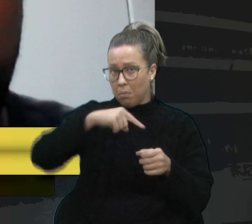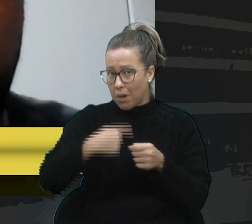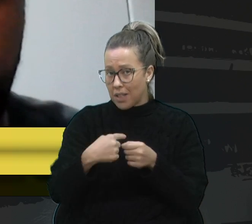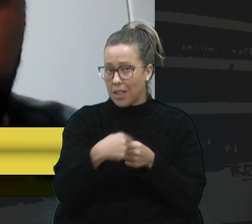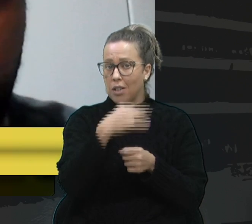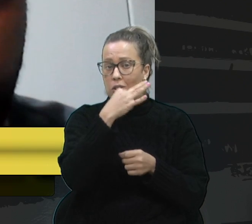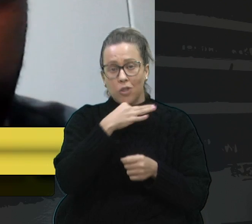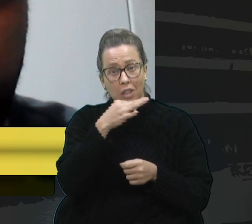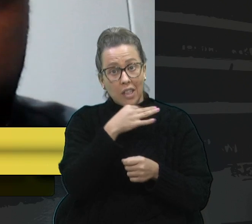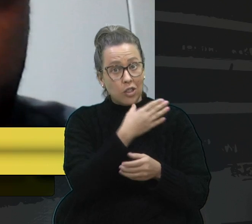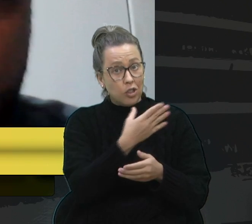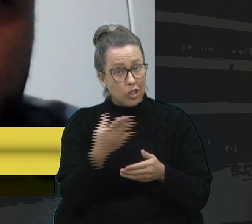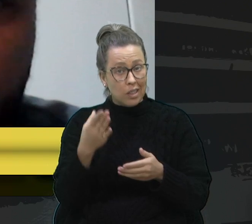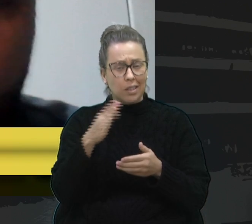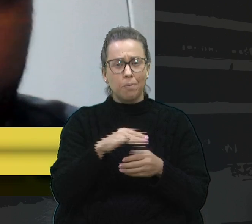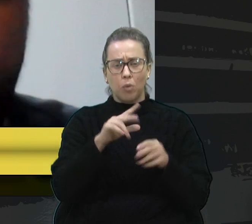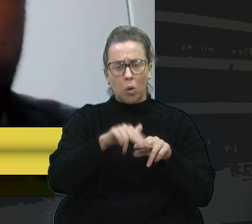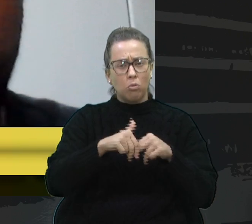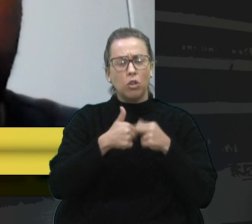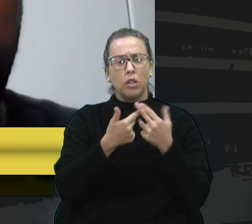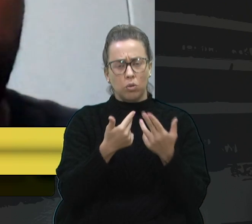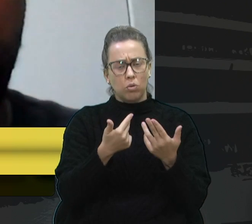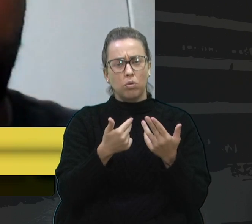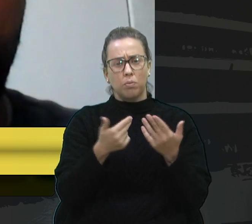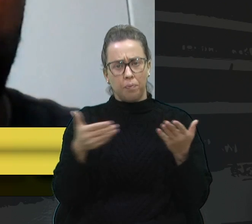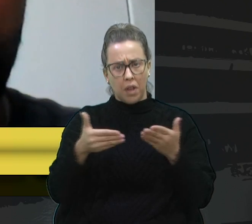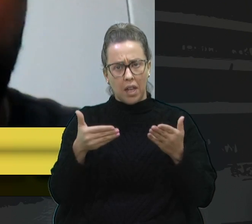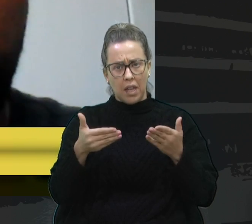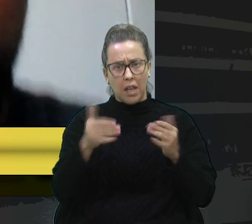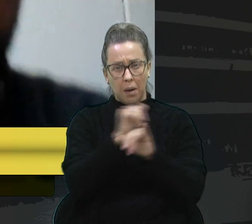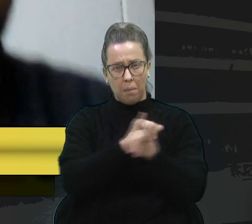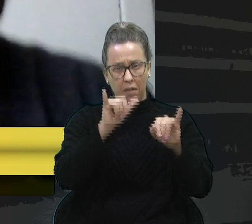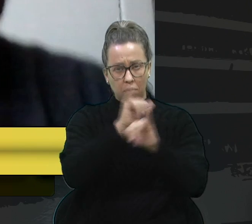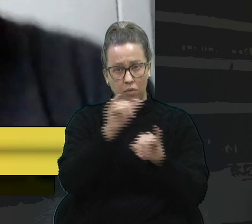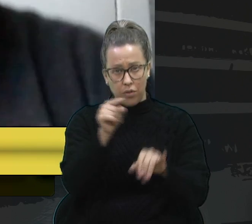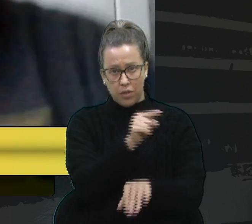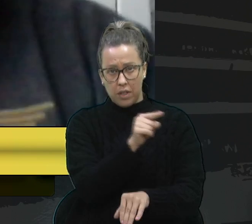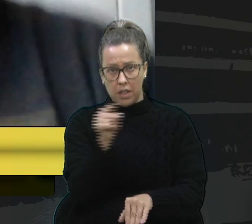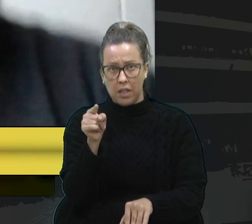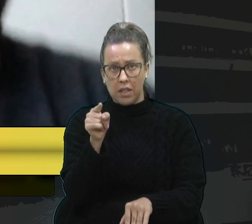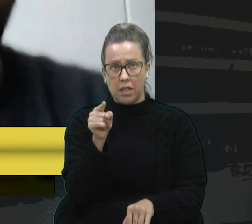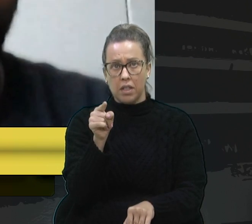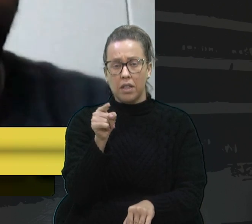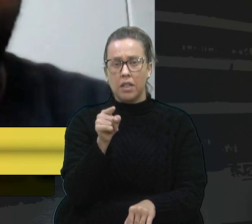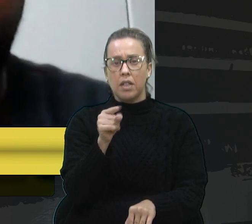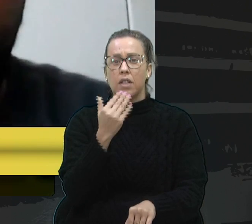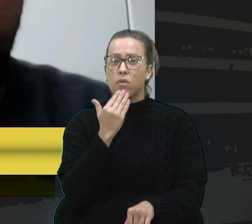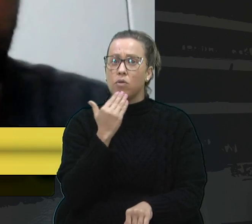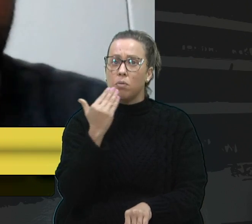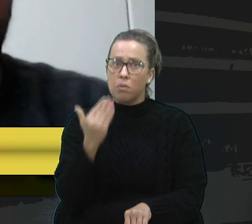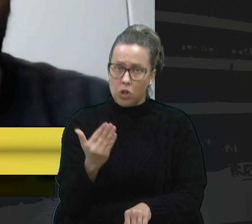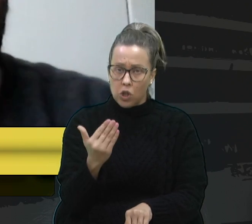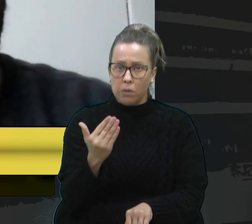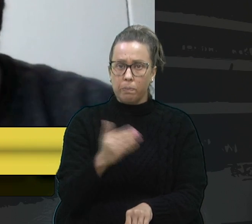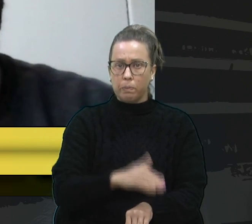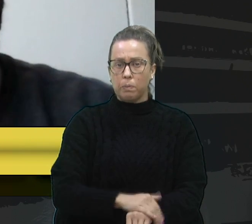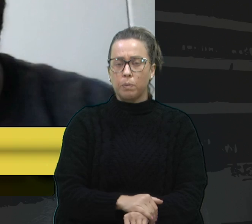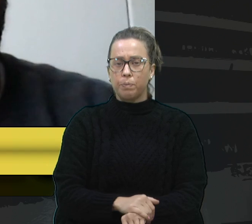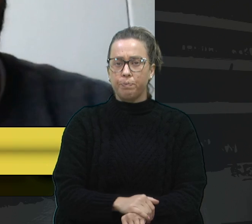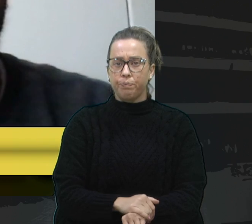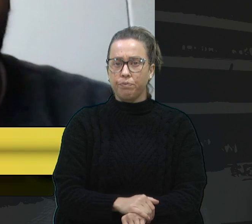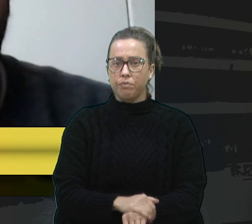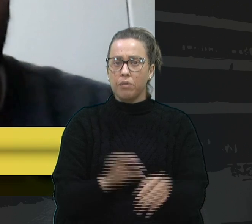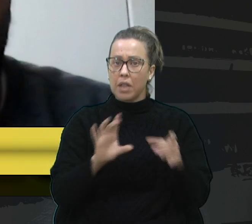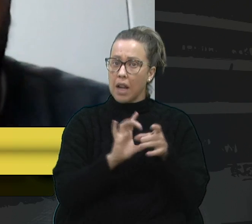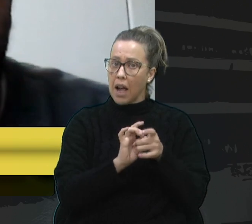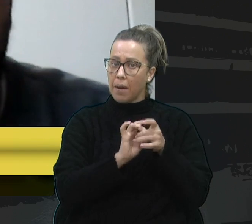Caxias do Sul. Então, eu gostaria aqui, de público, né, de solicitar a